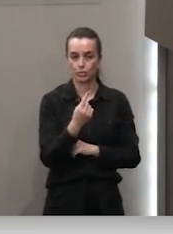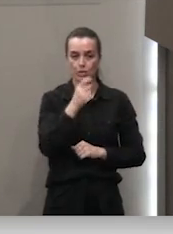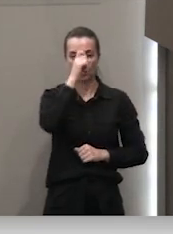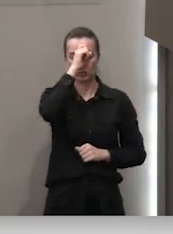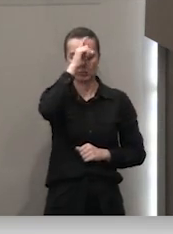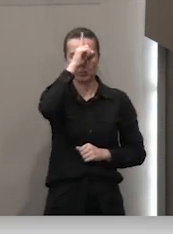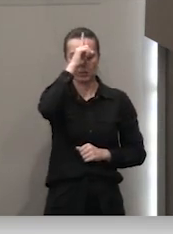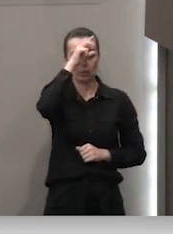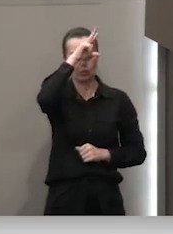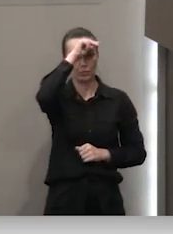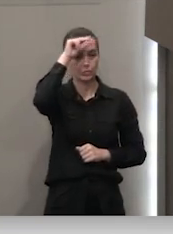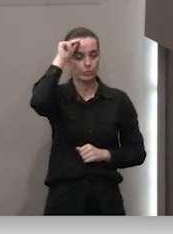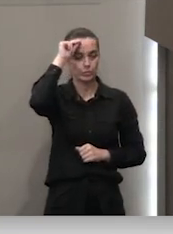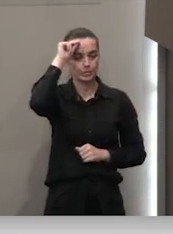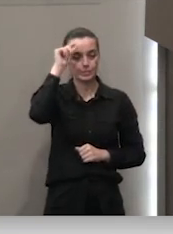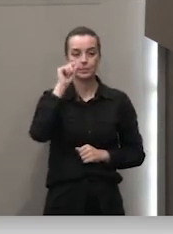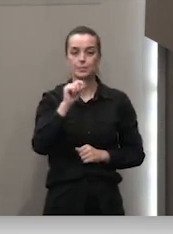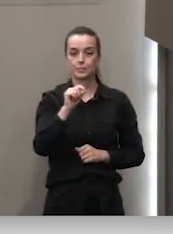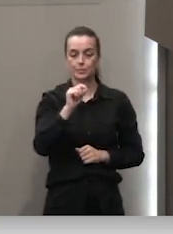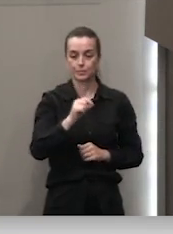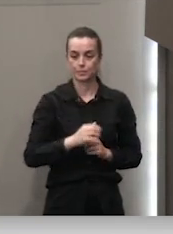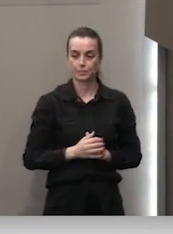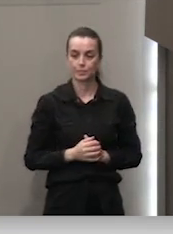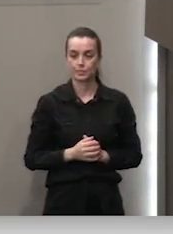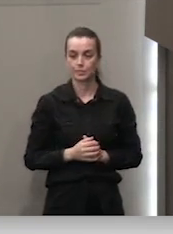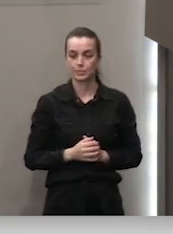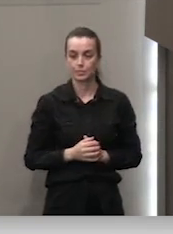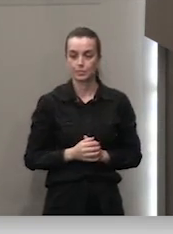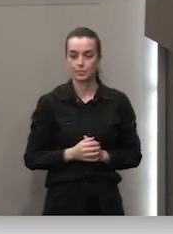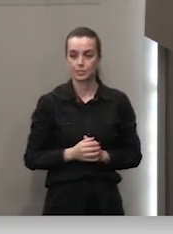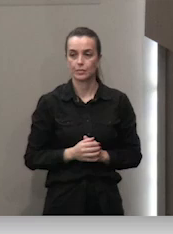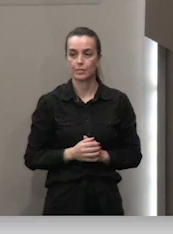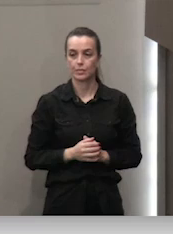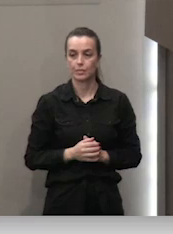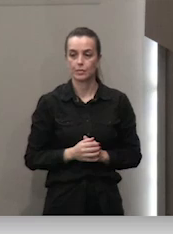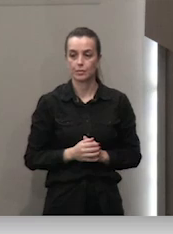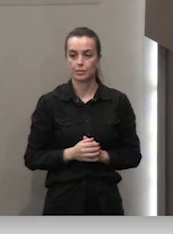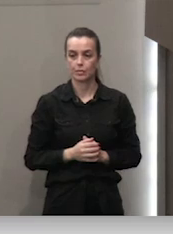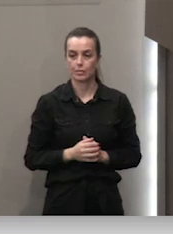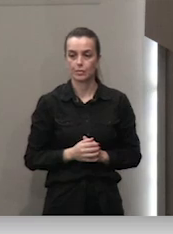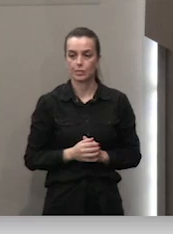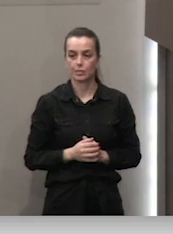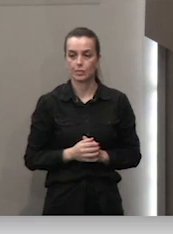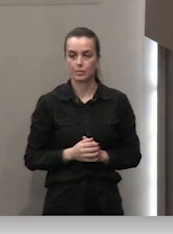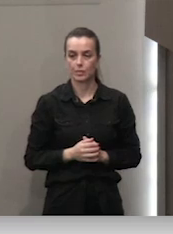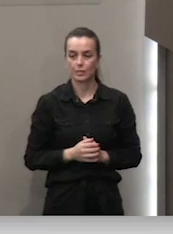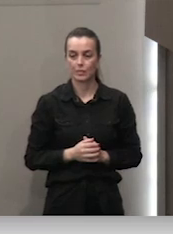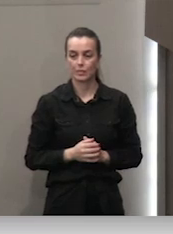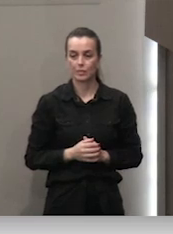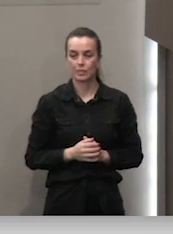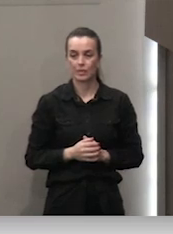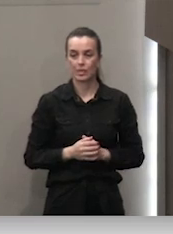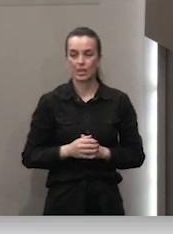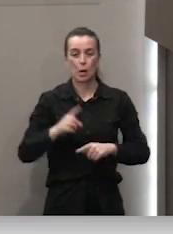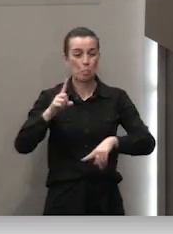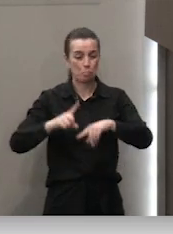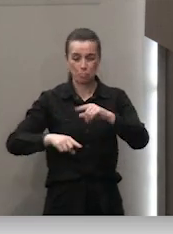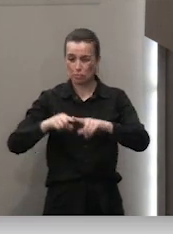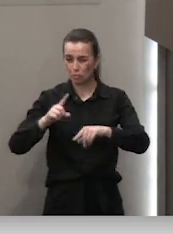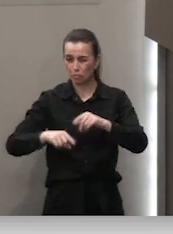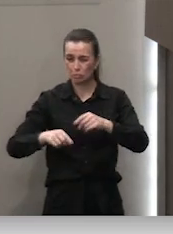Hospital Municipal, o qual os resíduos de alta contaminação estão